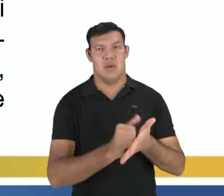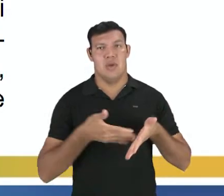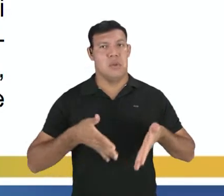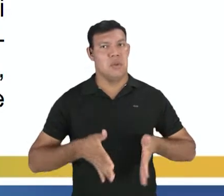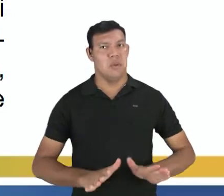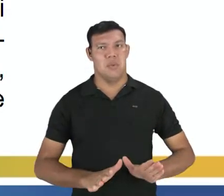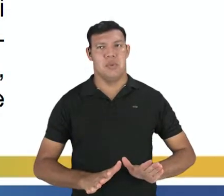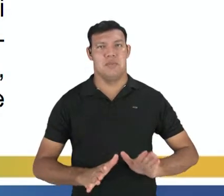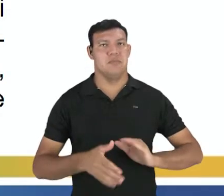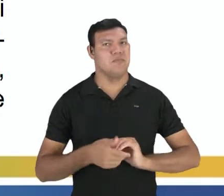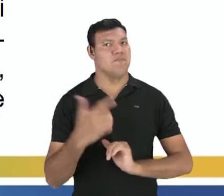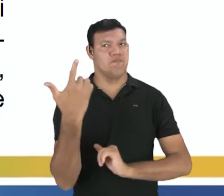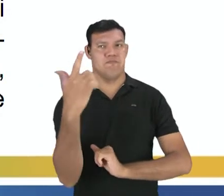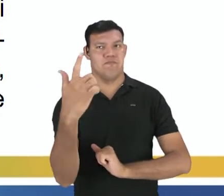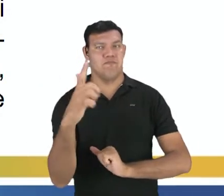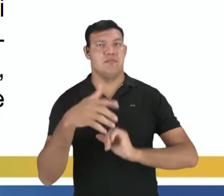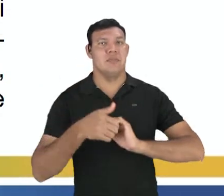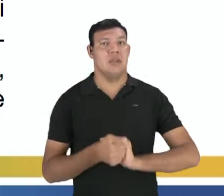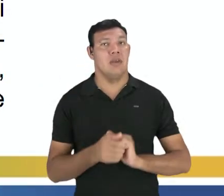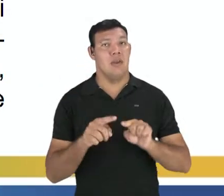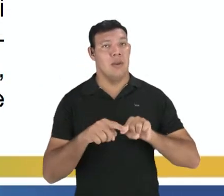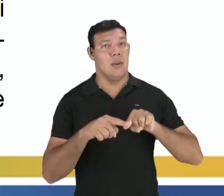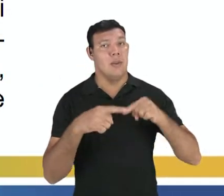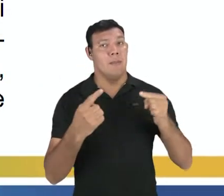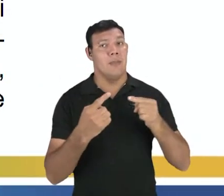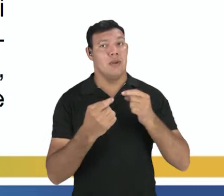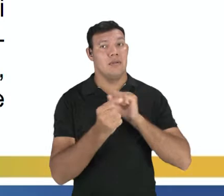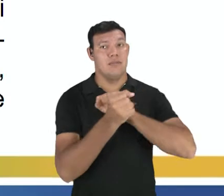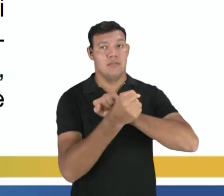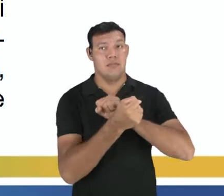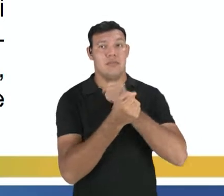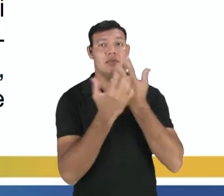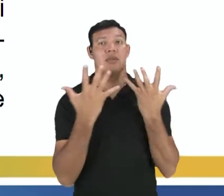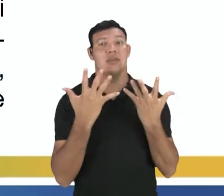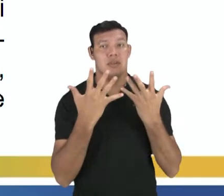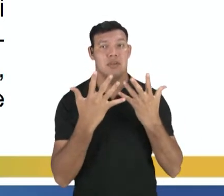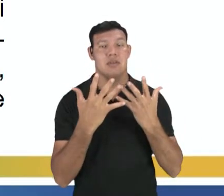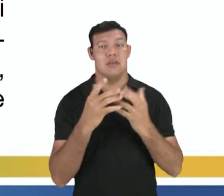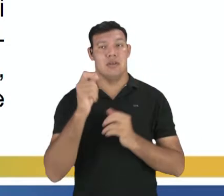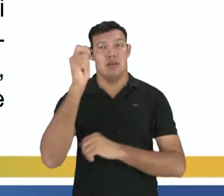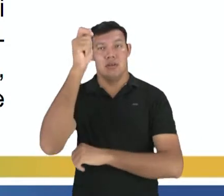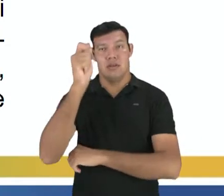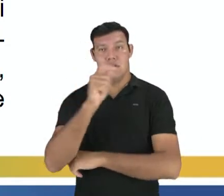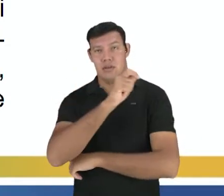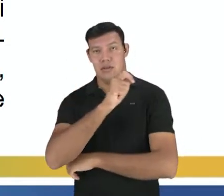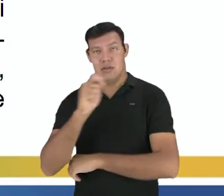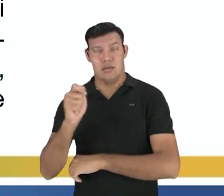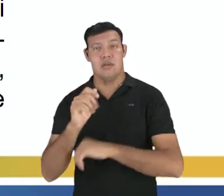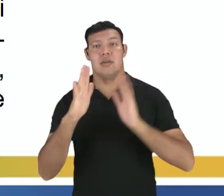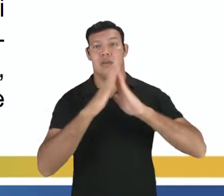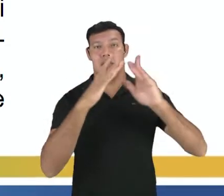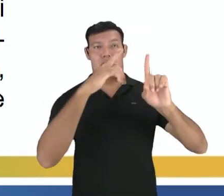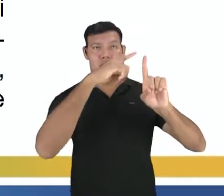nasceu, mas William Shakespeare foi batizado na Igreja da Santíssima Trindade